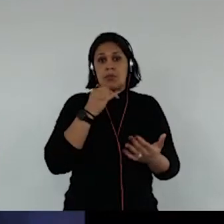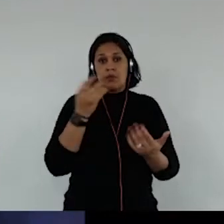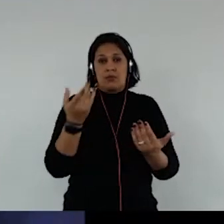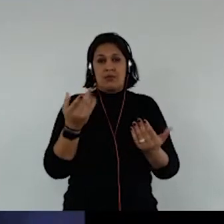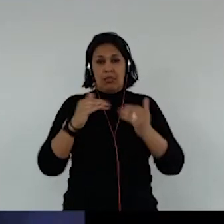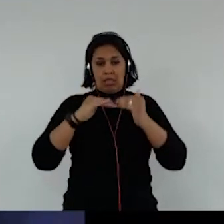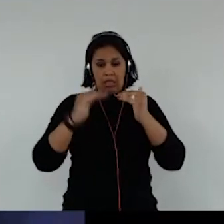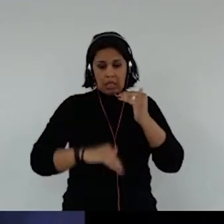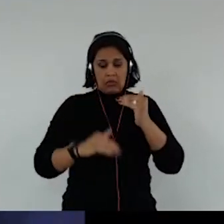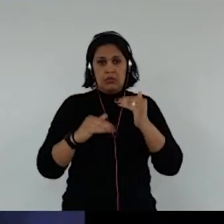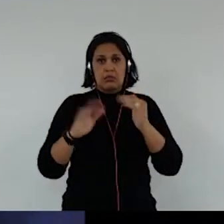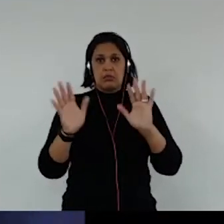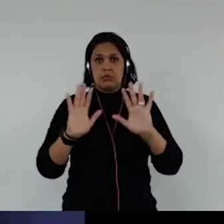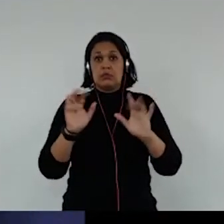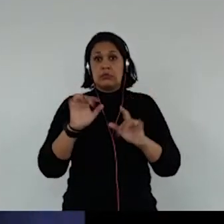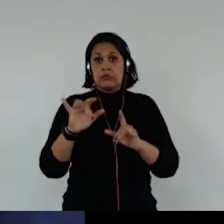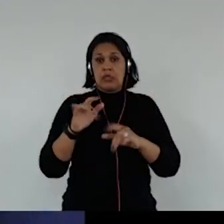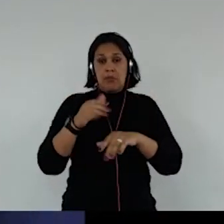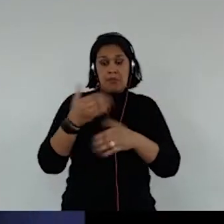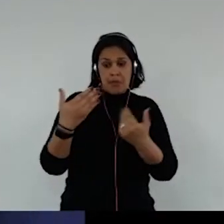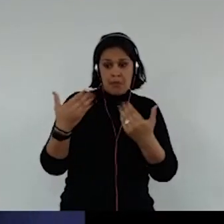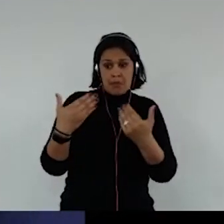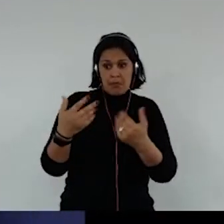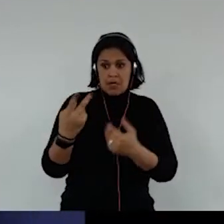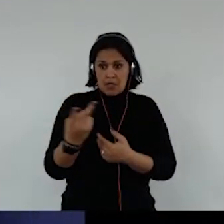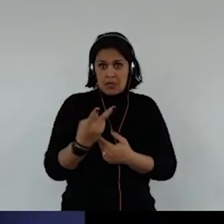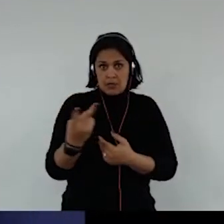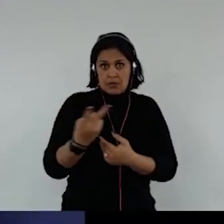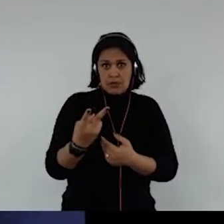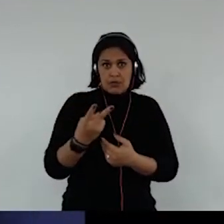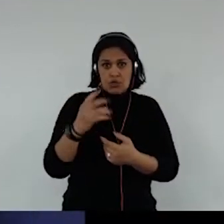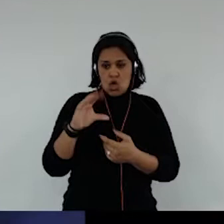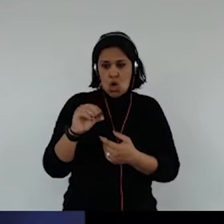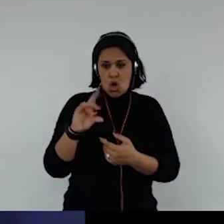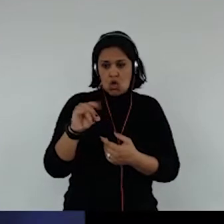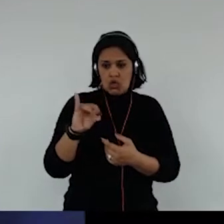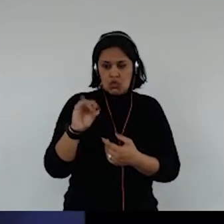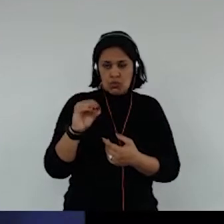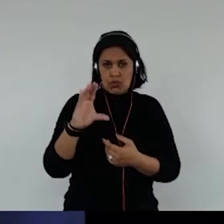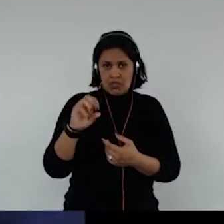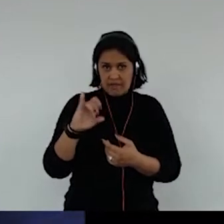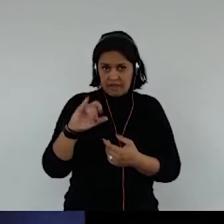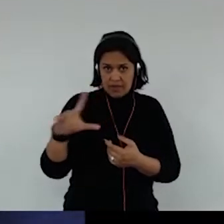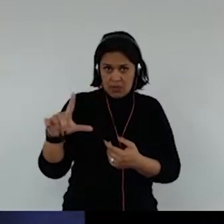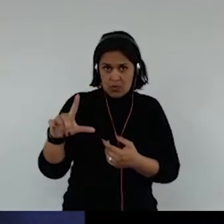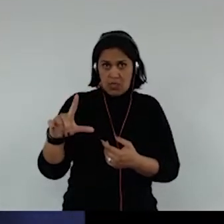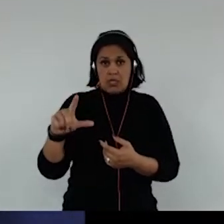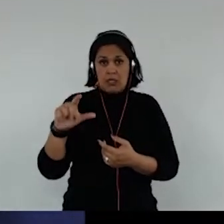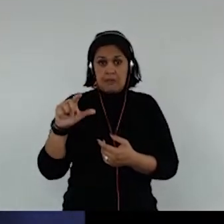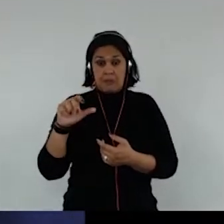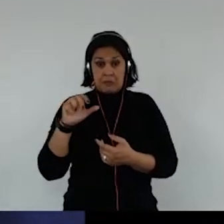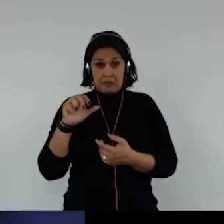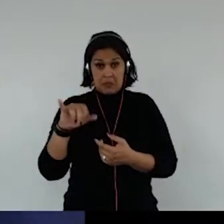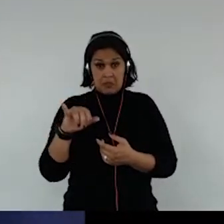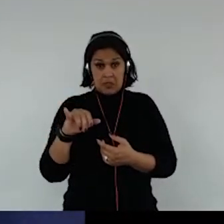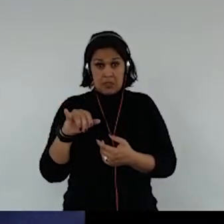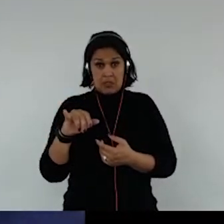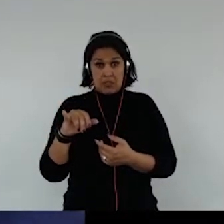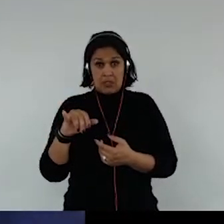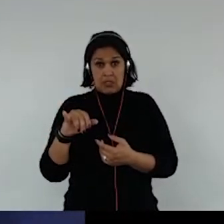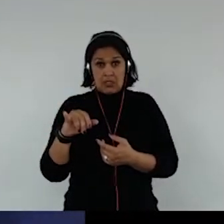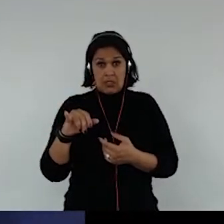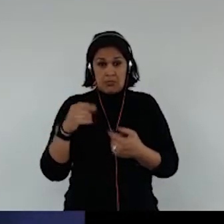contrato, na dicção expressa do Código Civil, e é isso que nós vamos explorar aqui, se essa dicção não merece